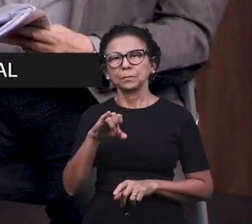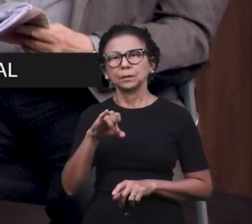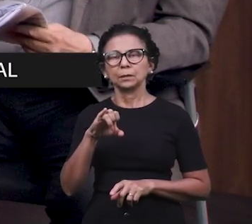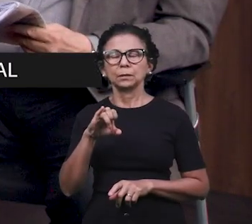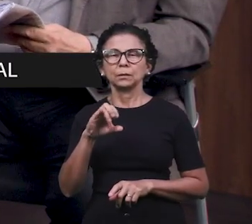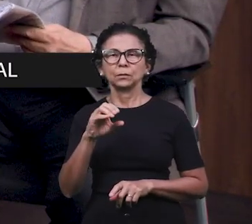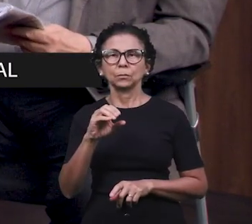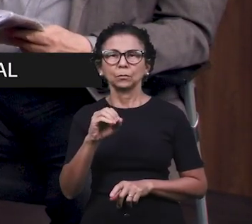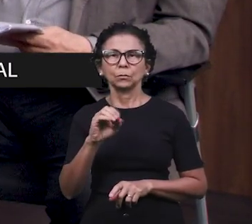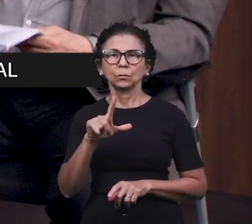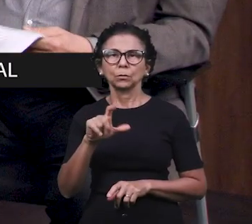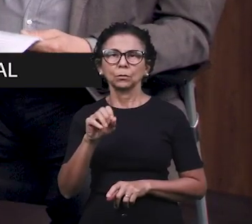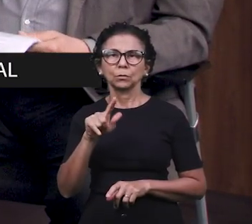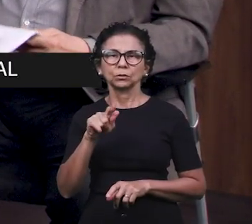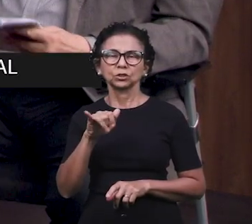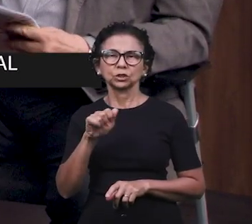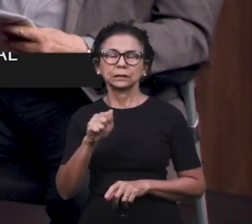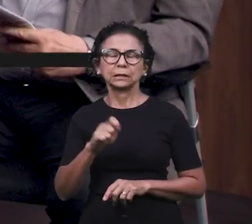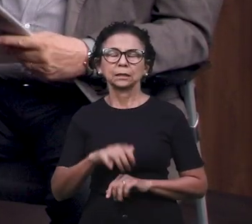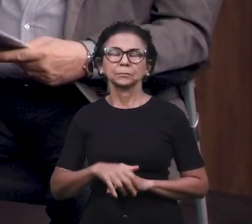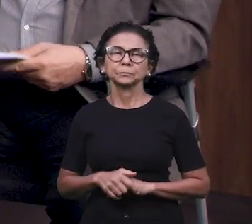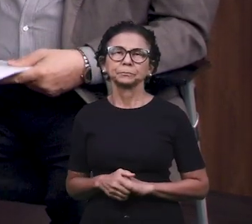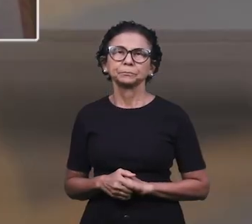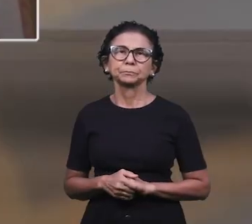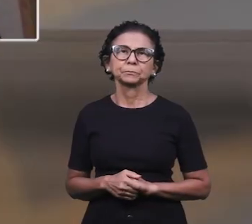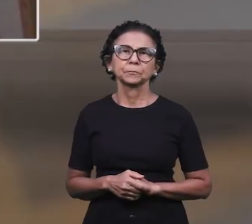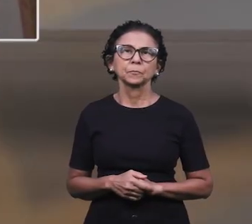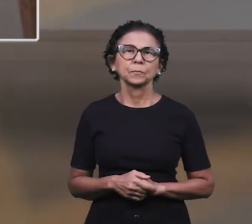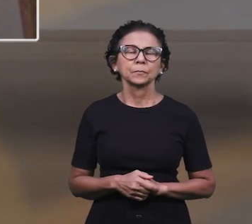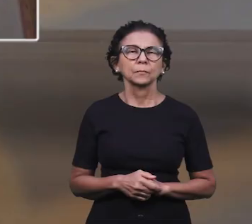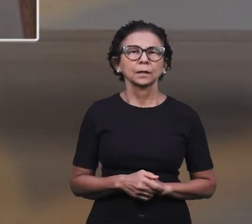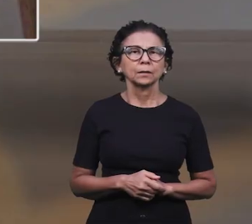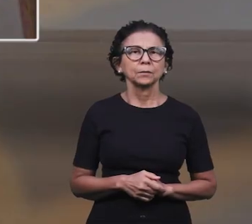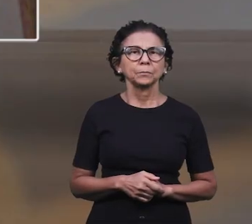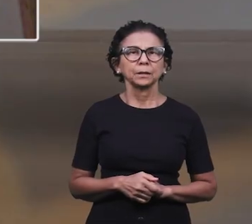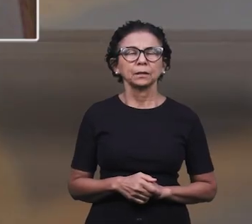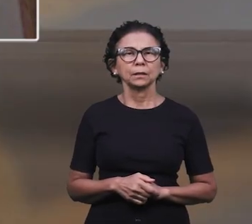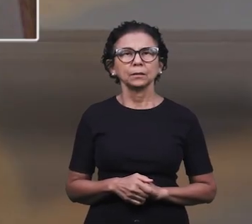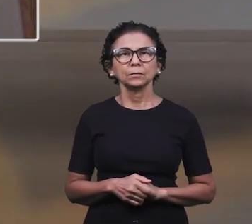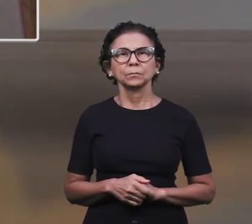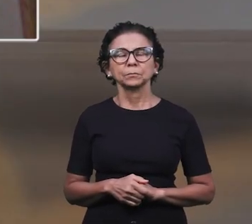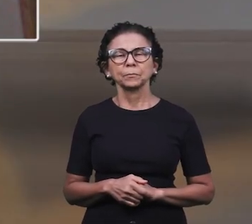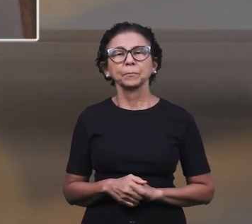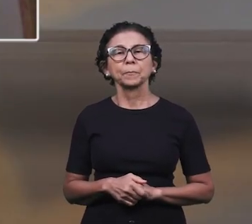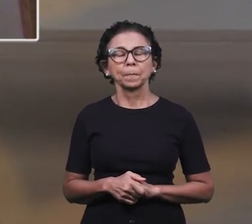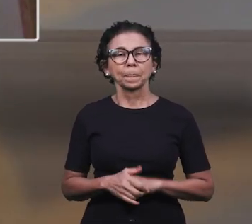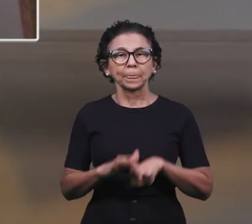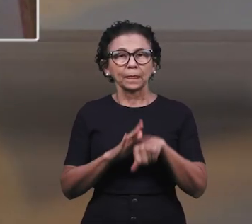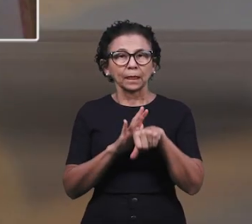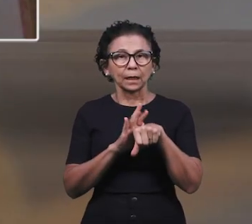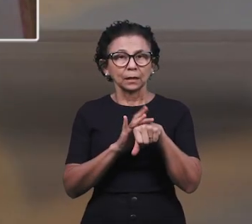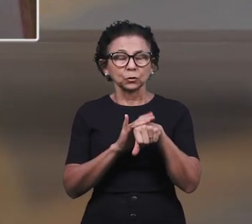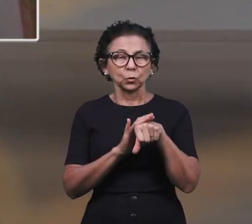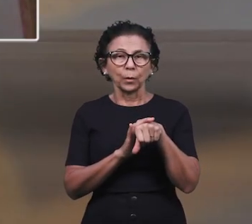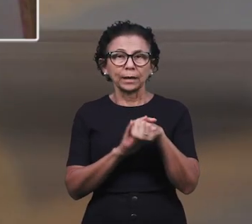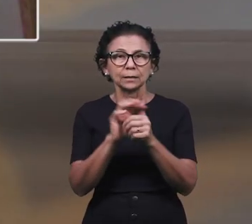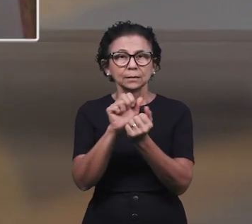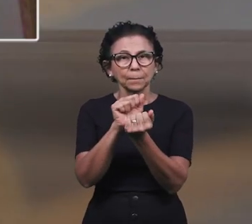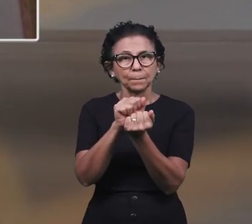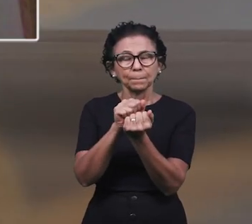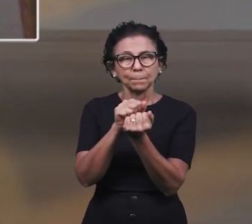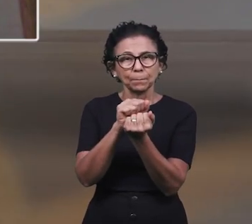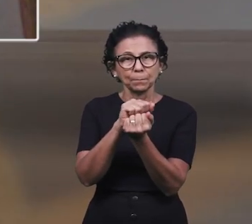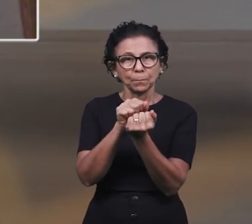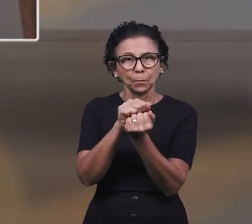para cada paciente, não é isso? Pelo que eu entendi? Isso, porque as doenças da boca,